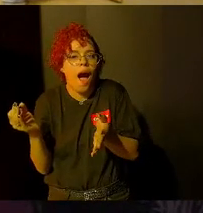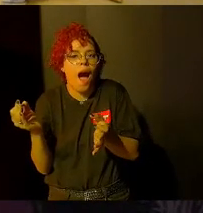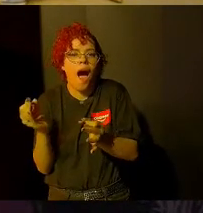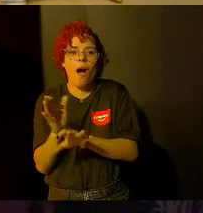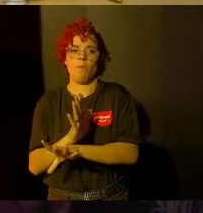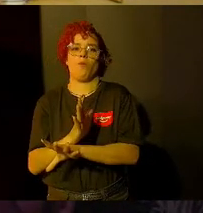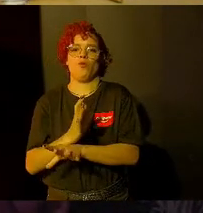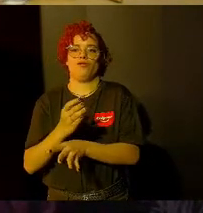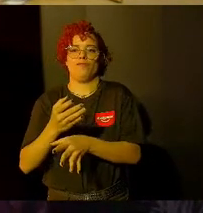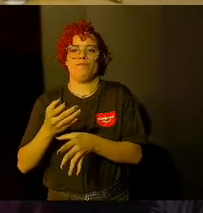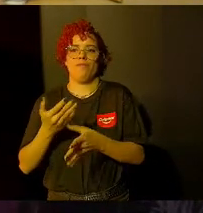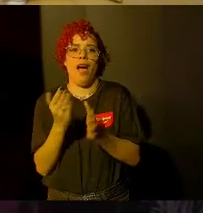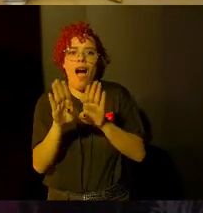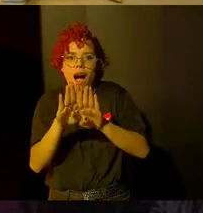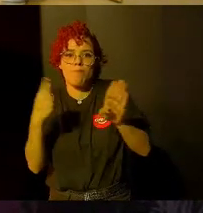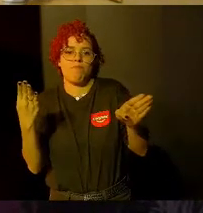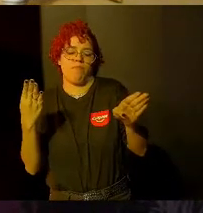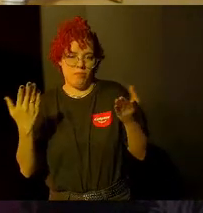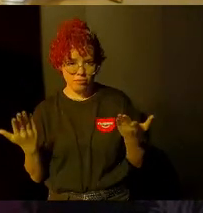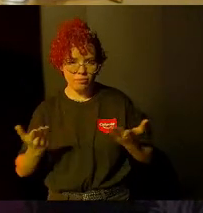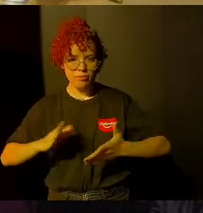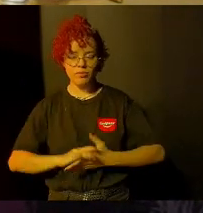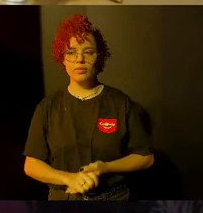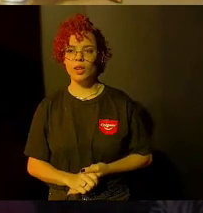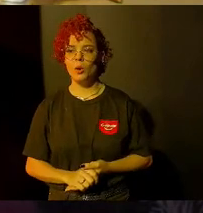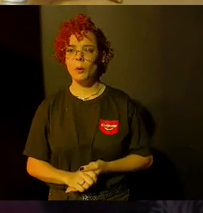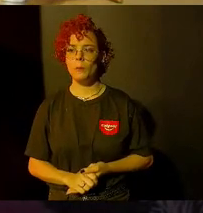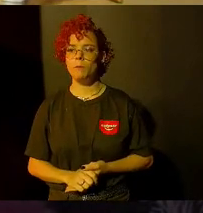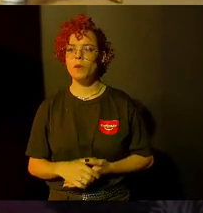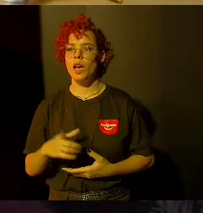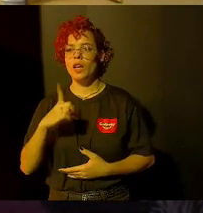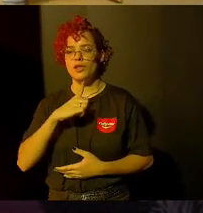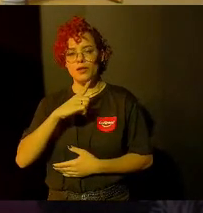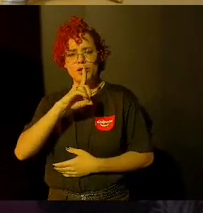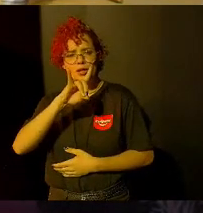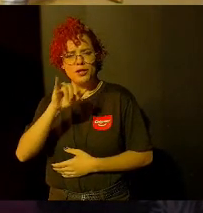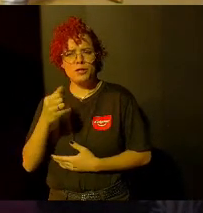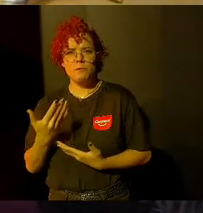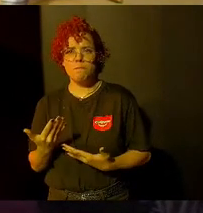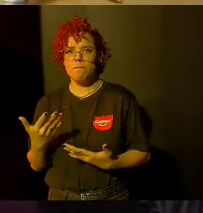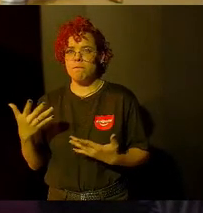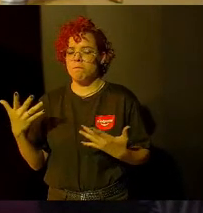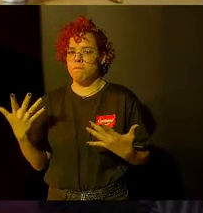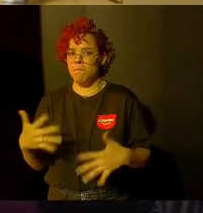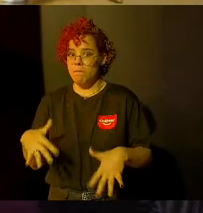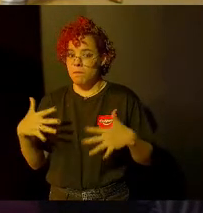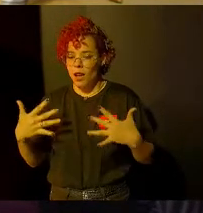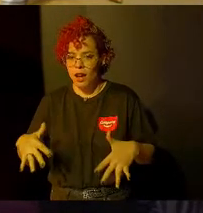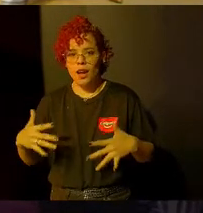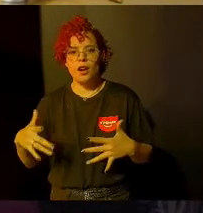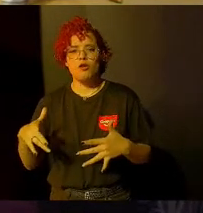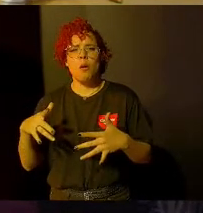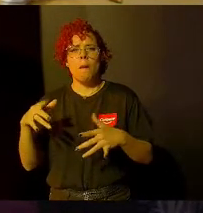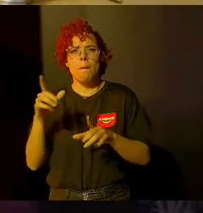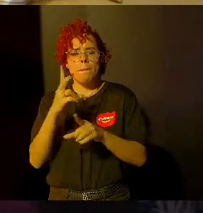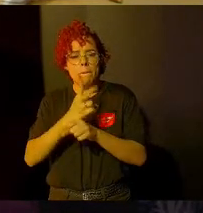a gente teve Dias muito intensos né é uma Bienal histórica